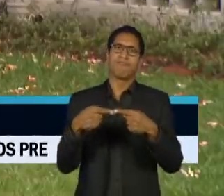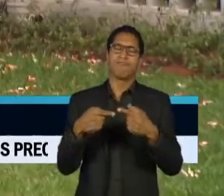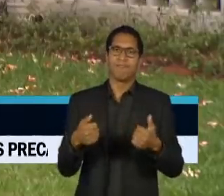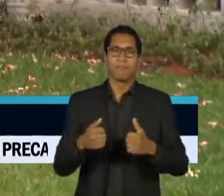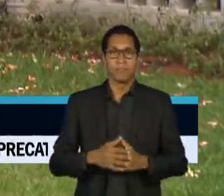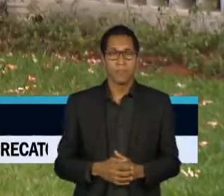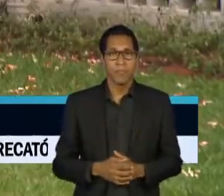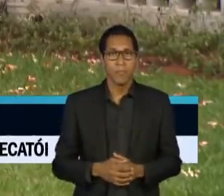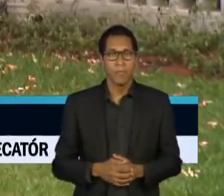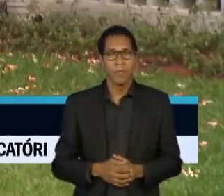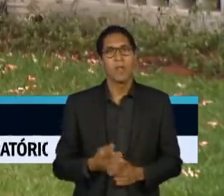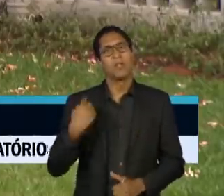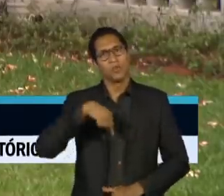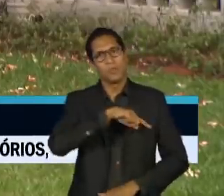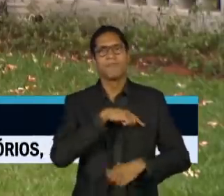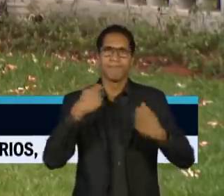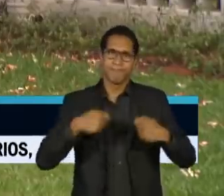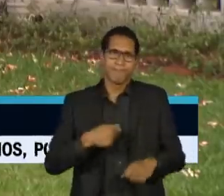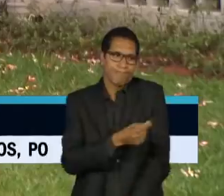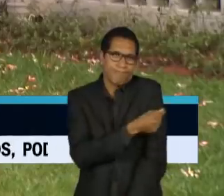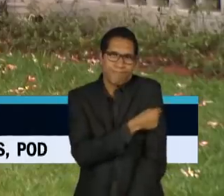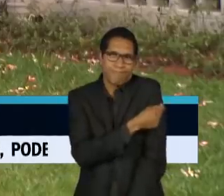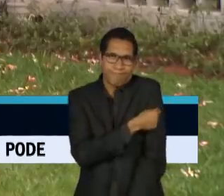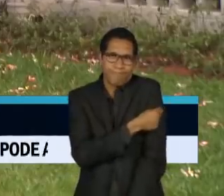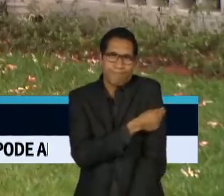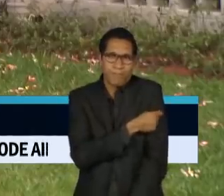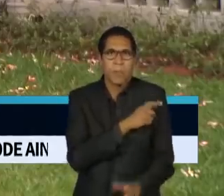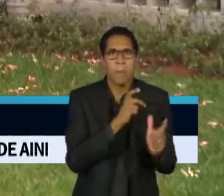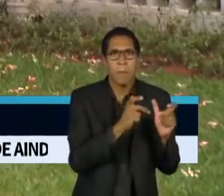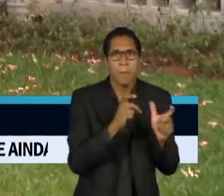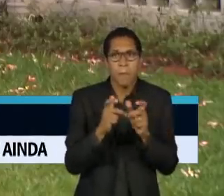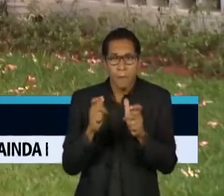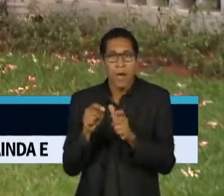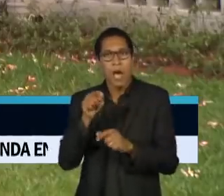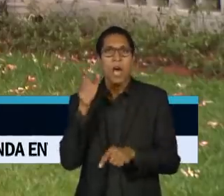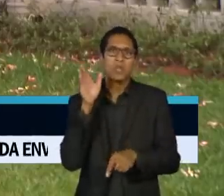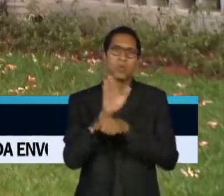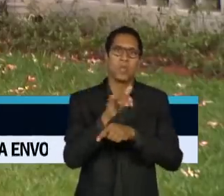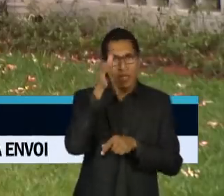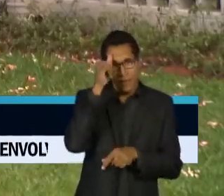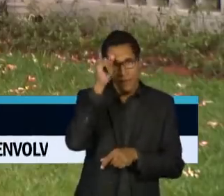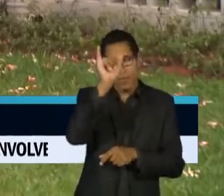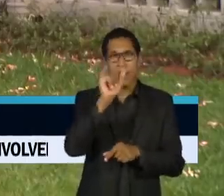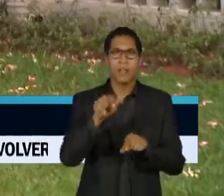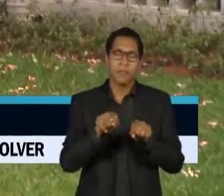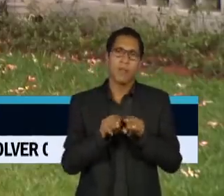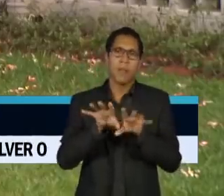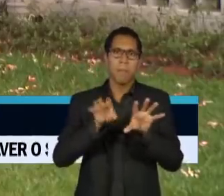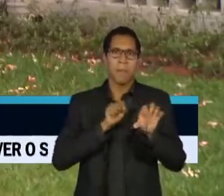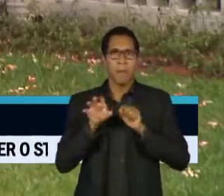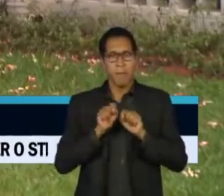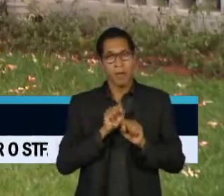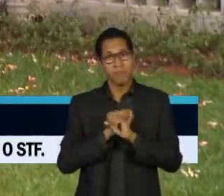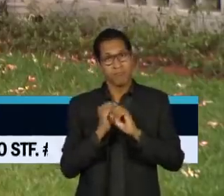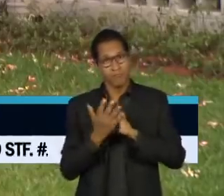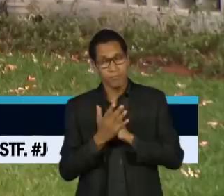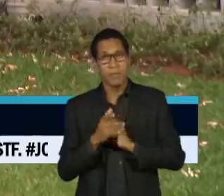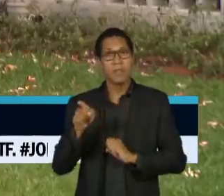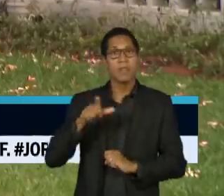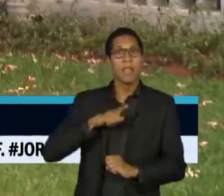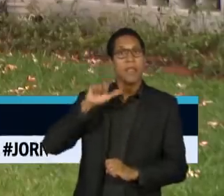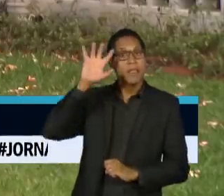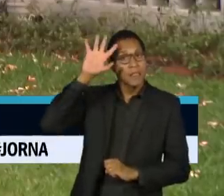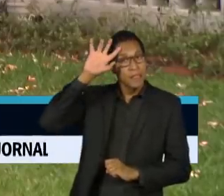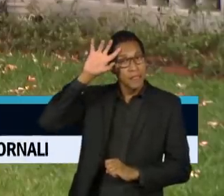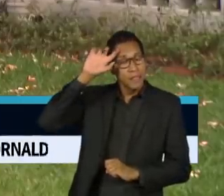papel fundamental no surgimento de novas variantes. Em todo o continente africano, por exemplo, os totalmente vacinados são só 7%